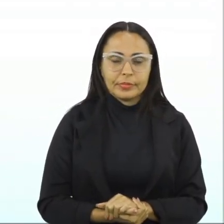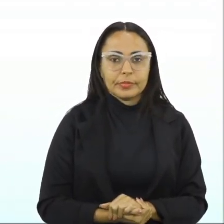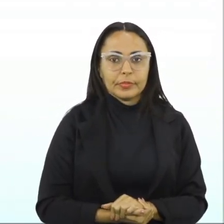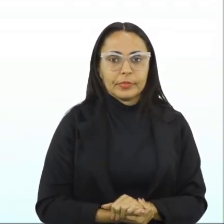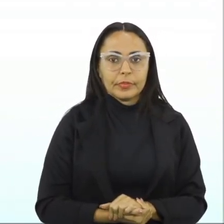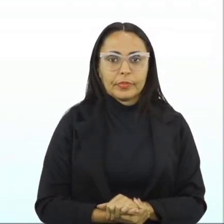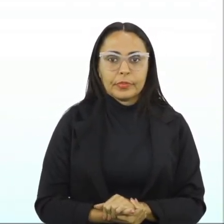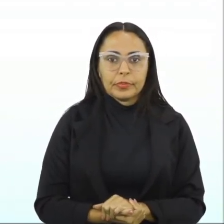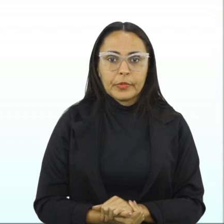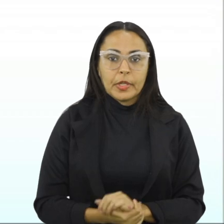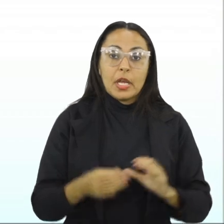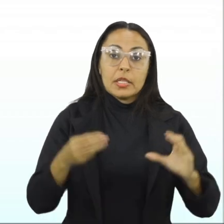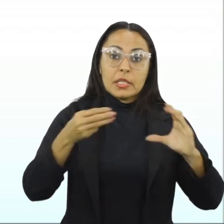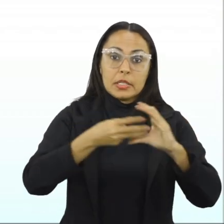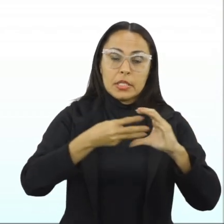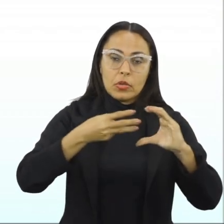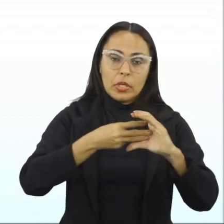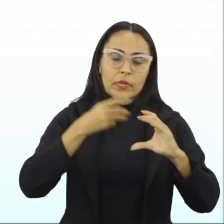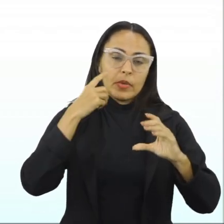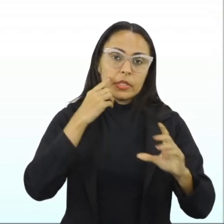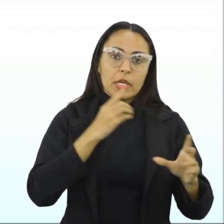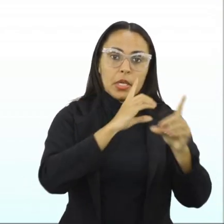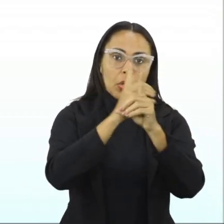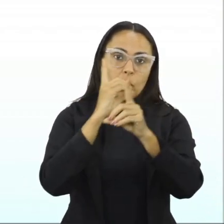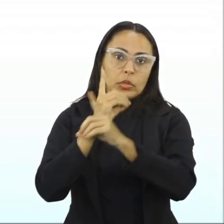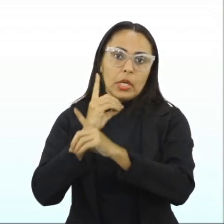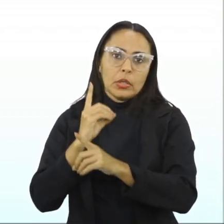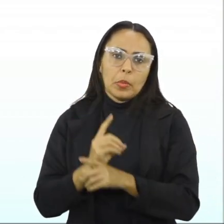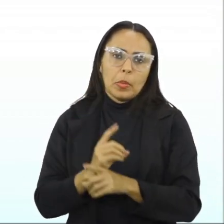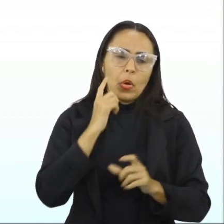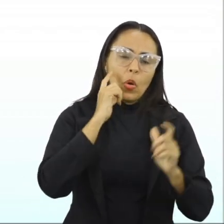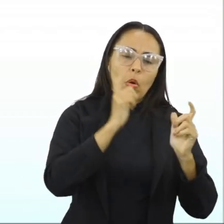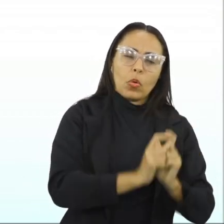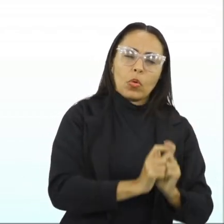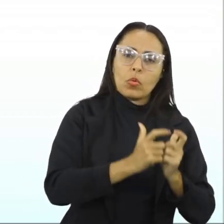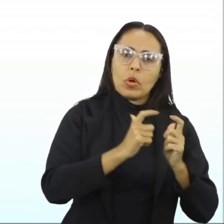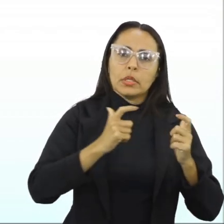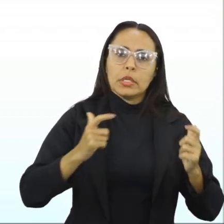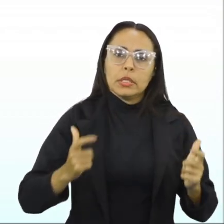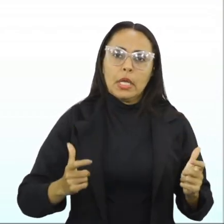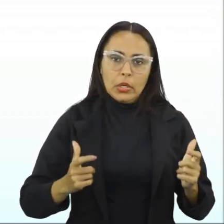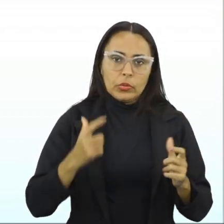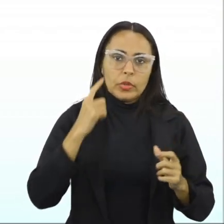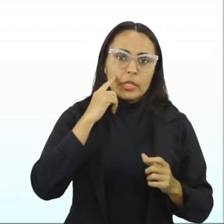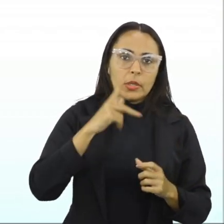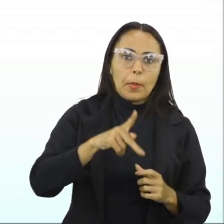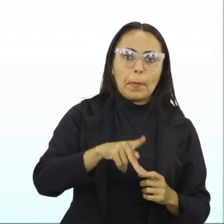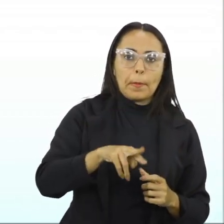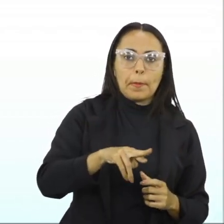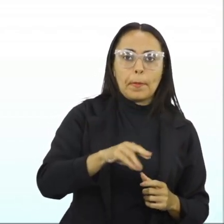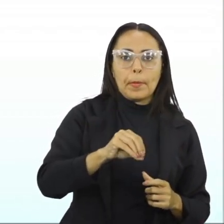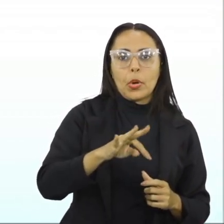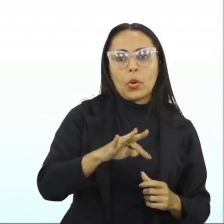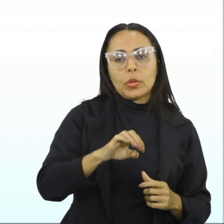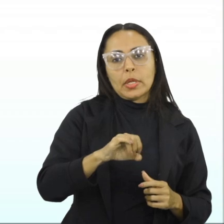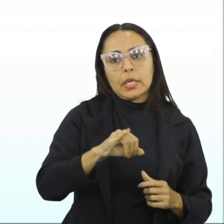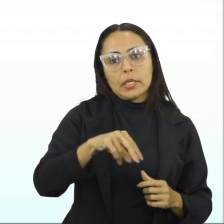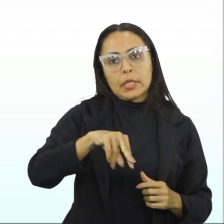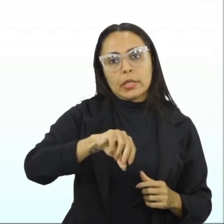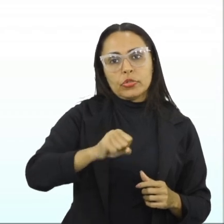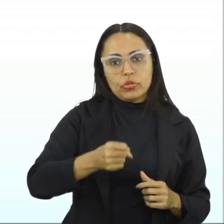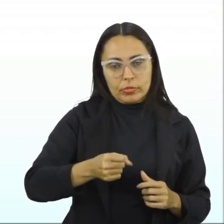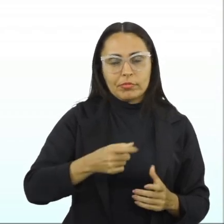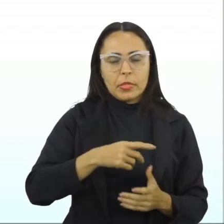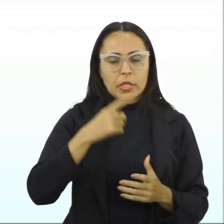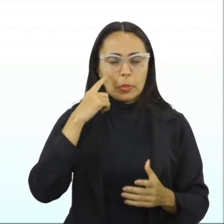água, na célula animal, quem vai ser encontrado em maior quantidade são as proteínas. Pode ter certeza que no